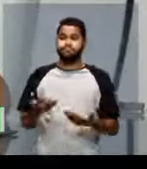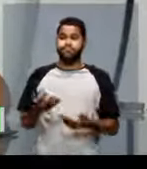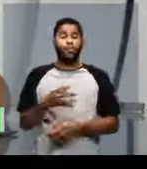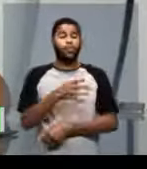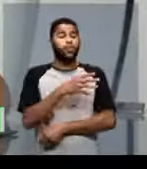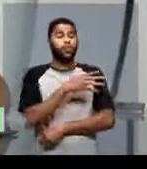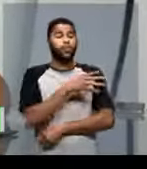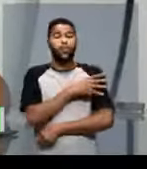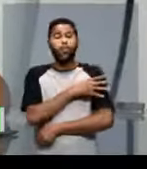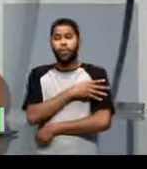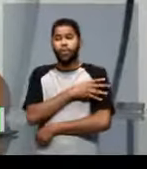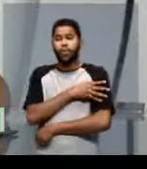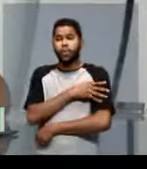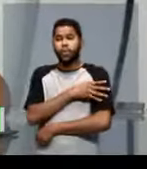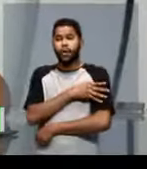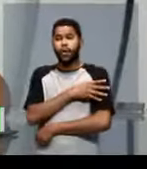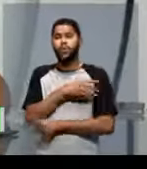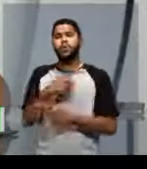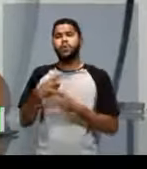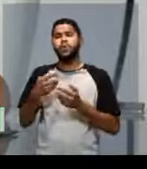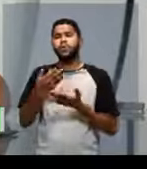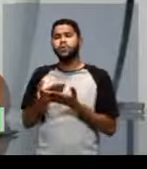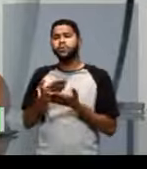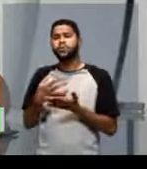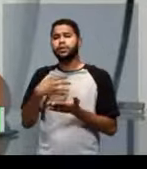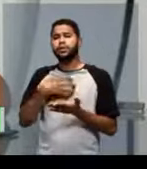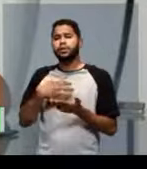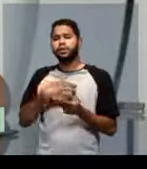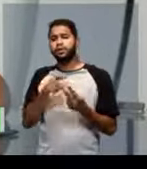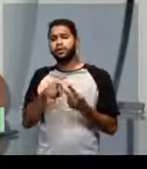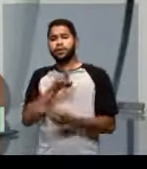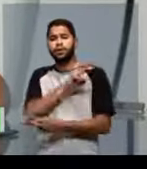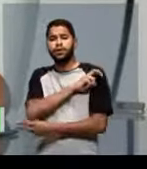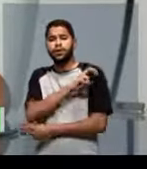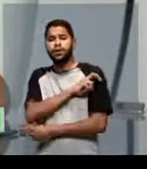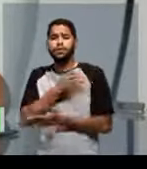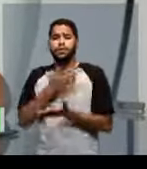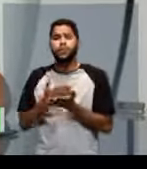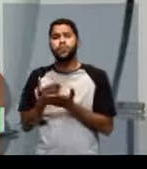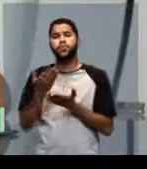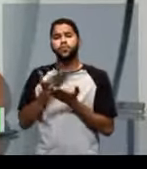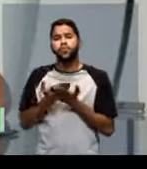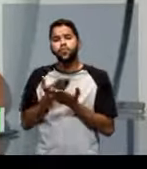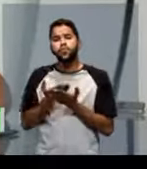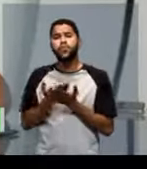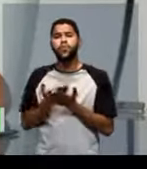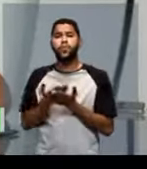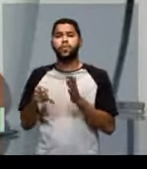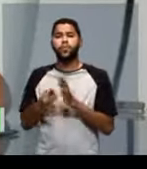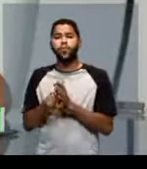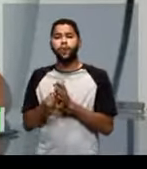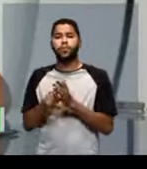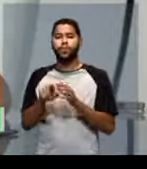ano nós trabalhamos por que estudar ciências e no 5º ano nós iniciamos o estudo da matéria e da